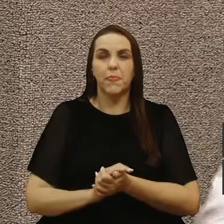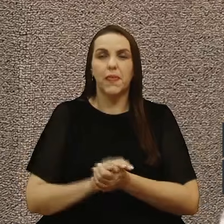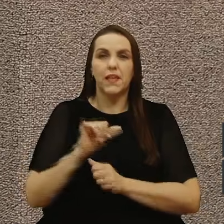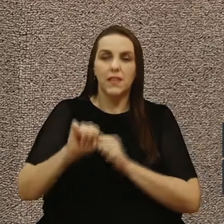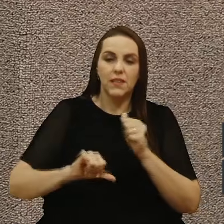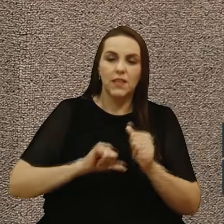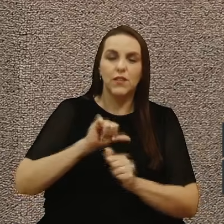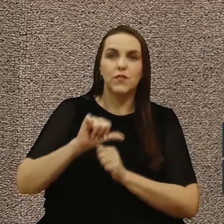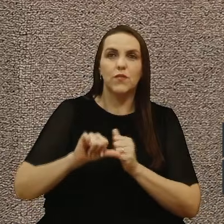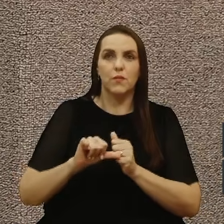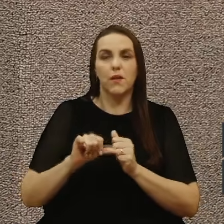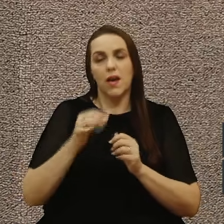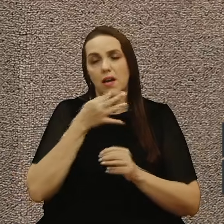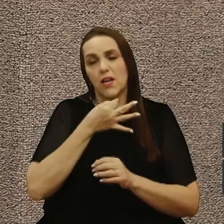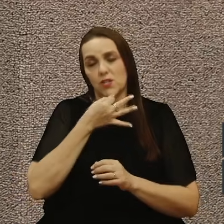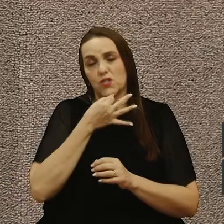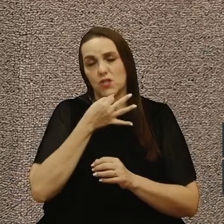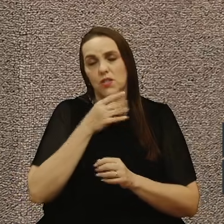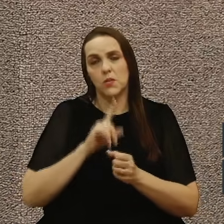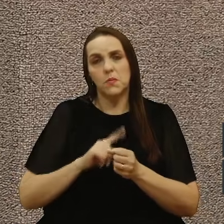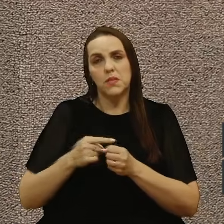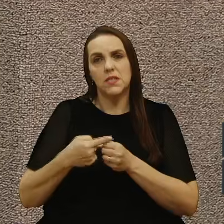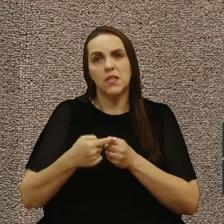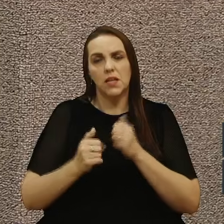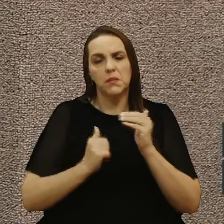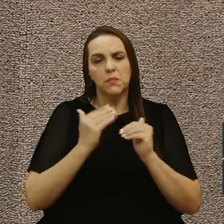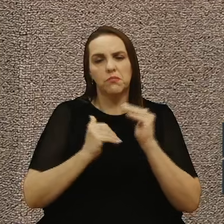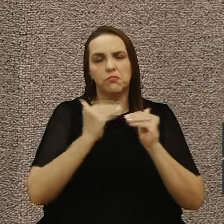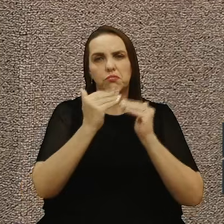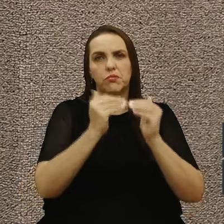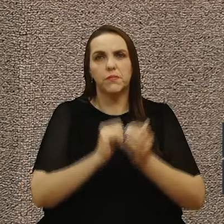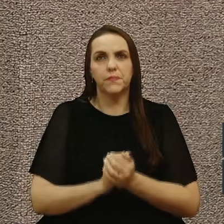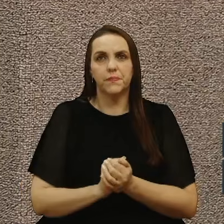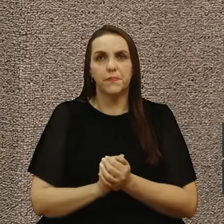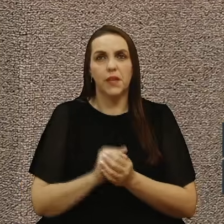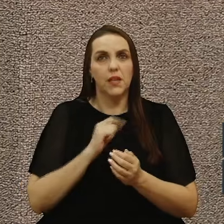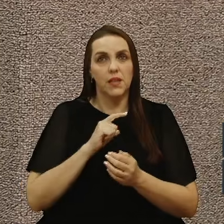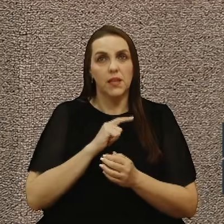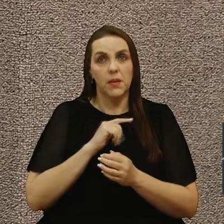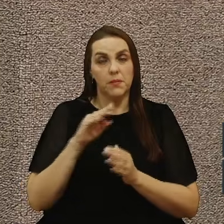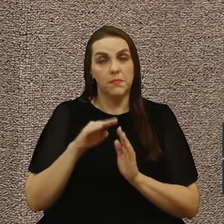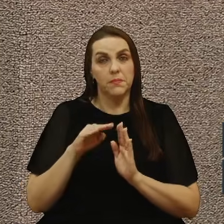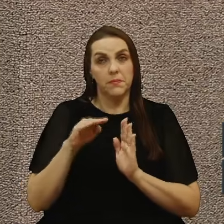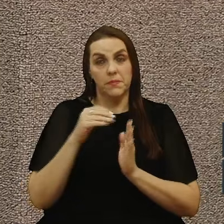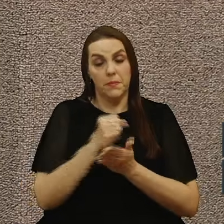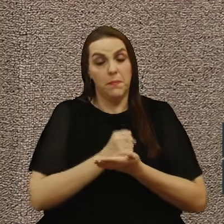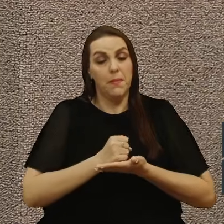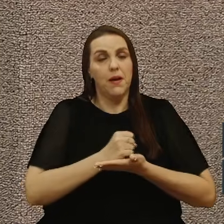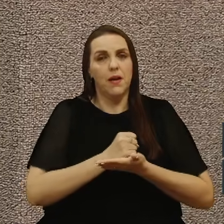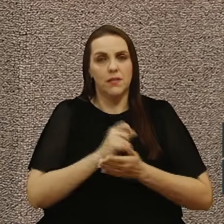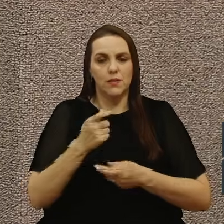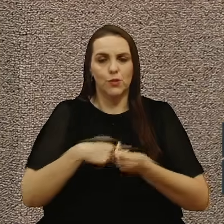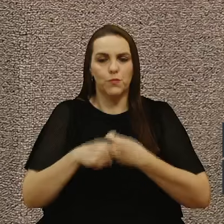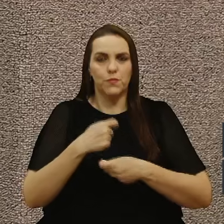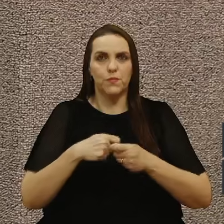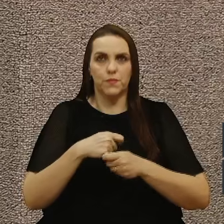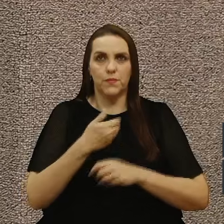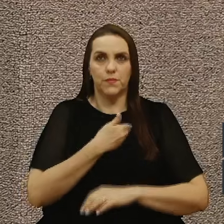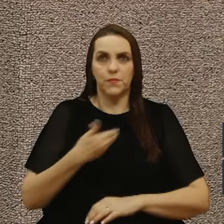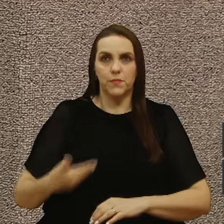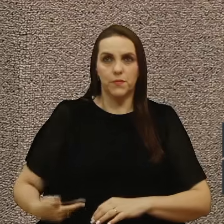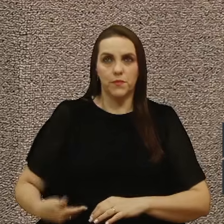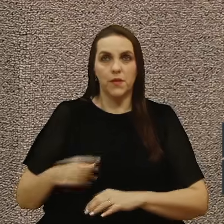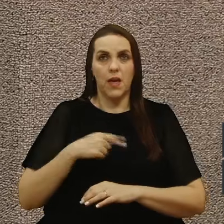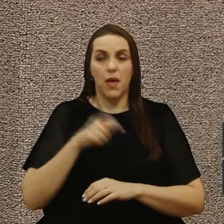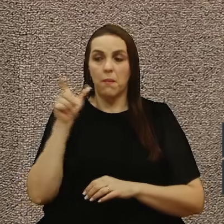Caxias numa cidade resiliente. E algumas coisas continuam me espantando. Um dos princípios da administração pública, senhor presidente, é a